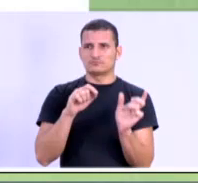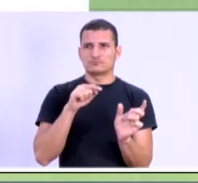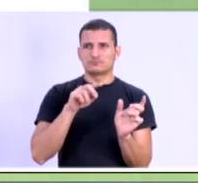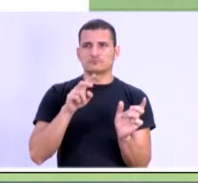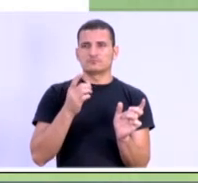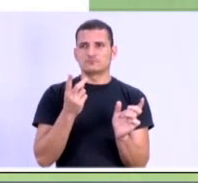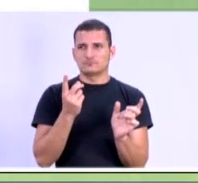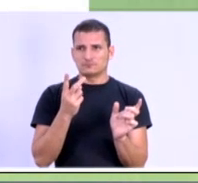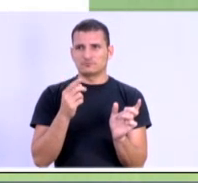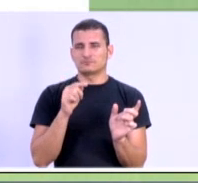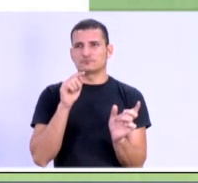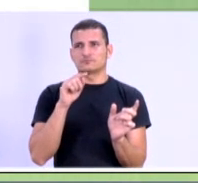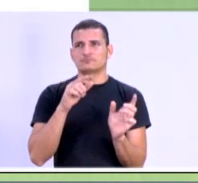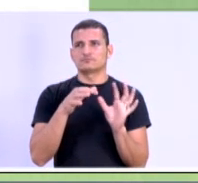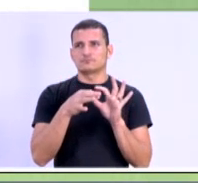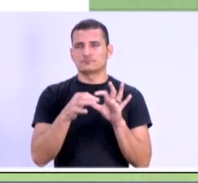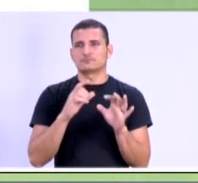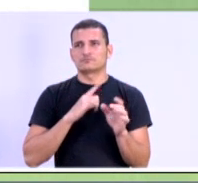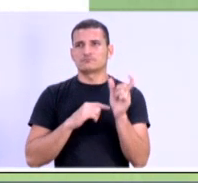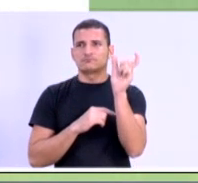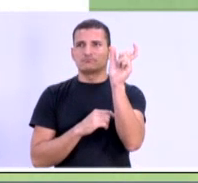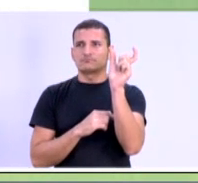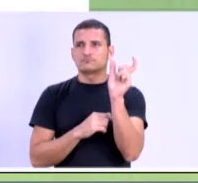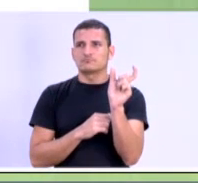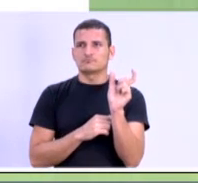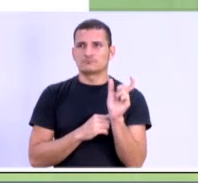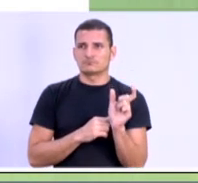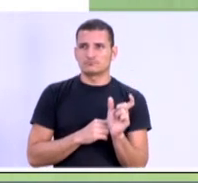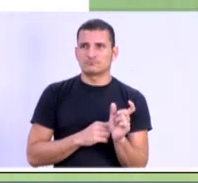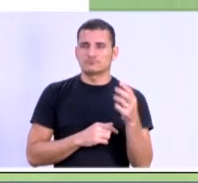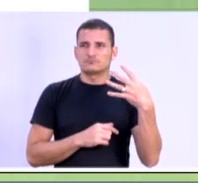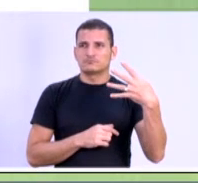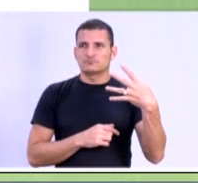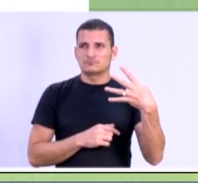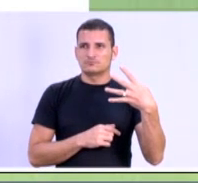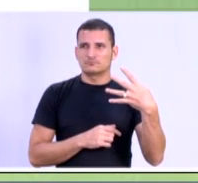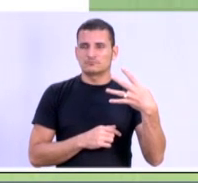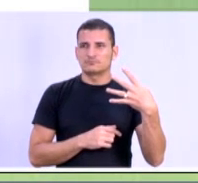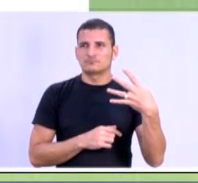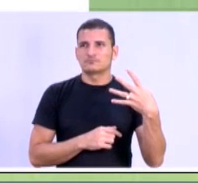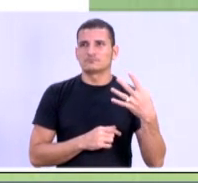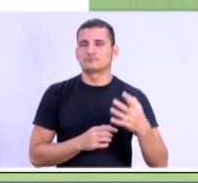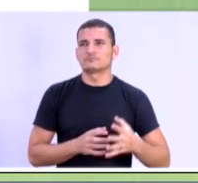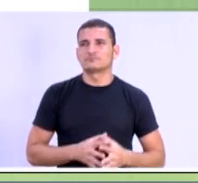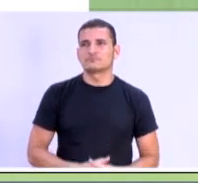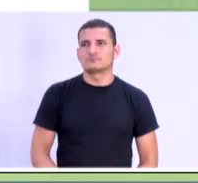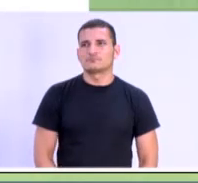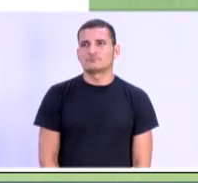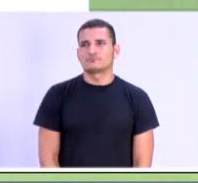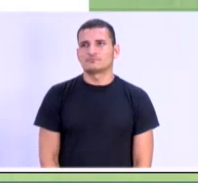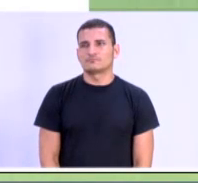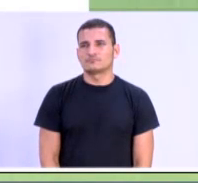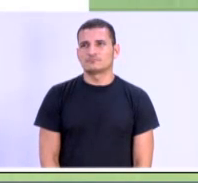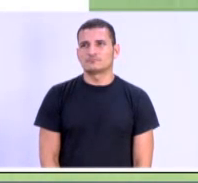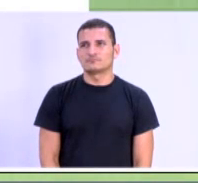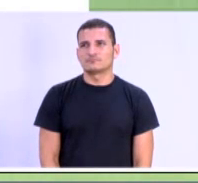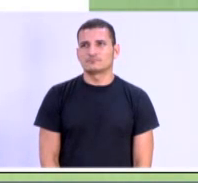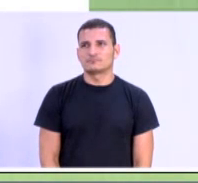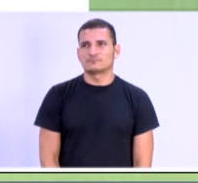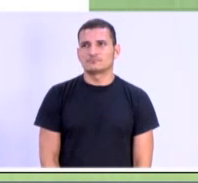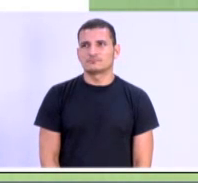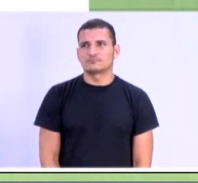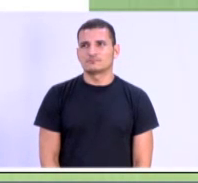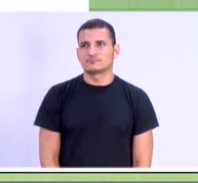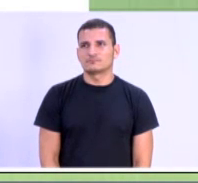4 classes. Faltando uma ainda, hein, professor? Olha aí uma pegadinha. Eu tenho 4 classes